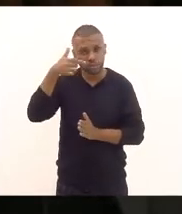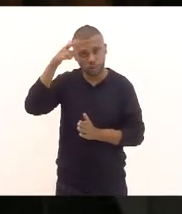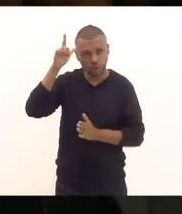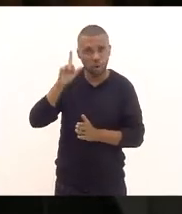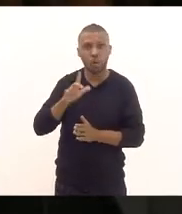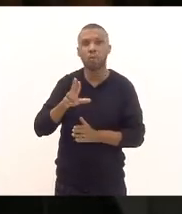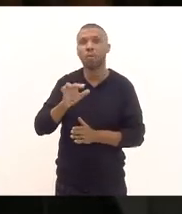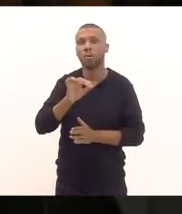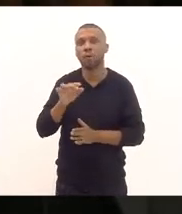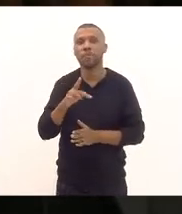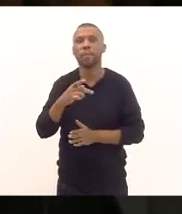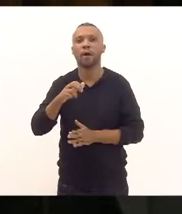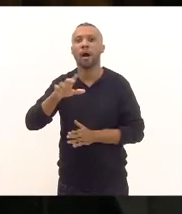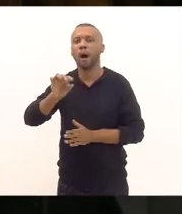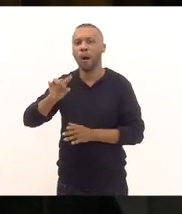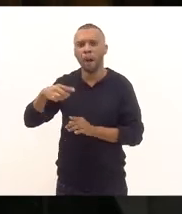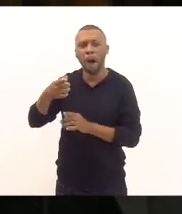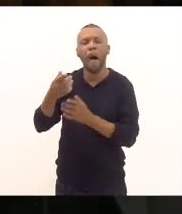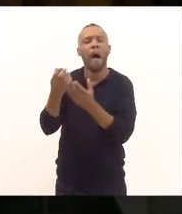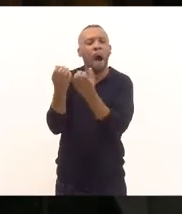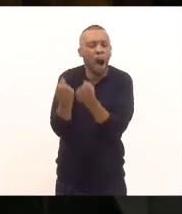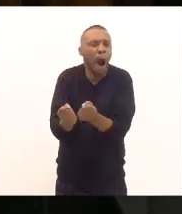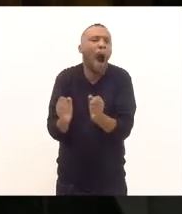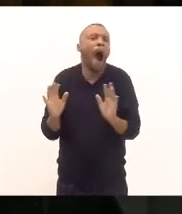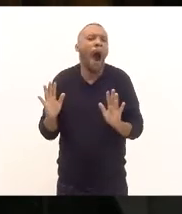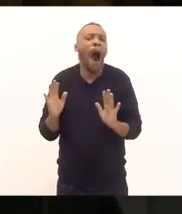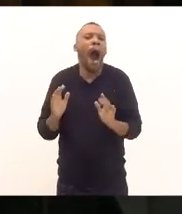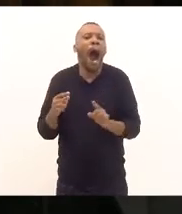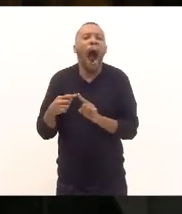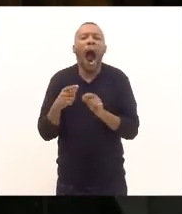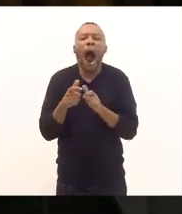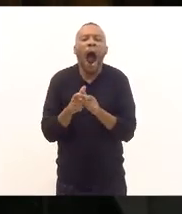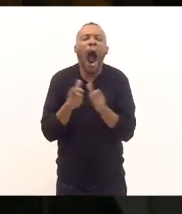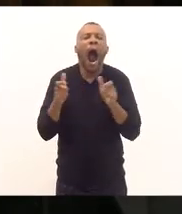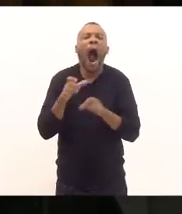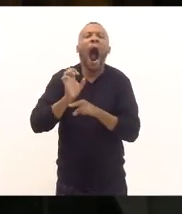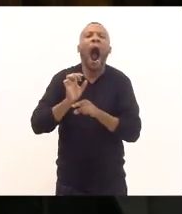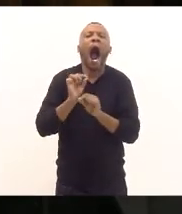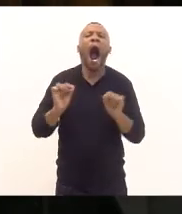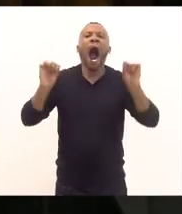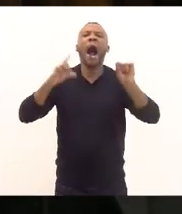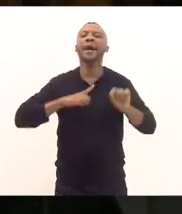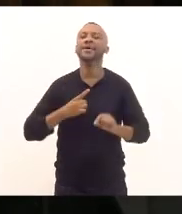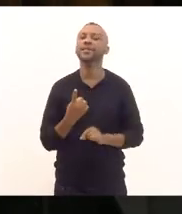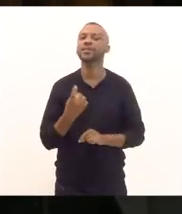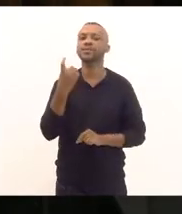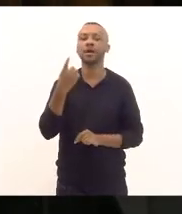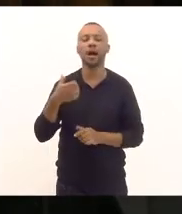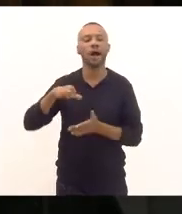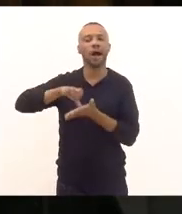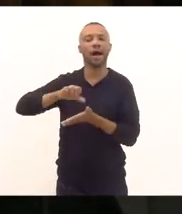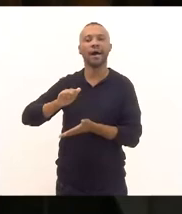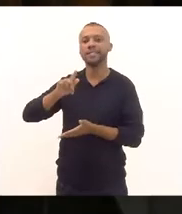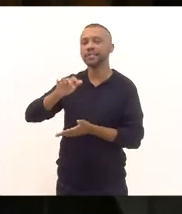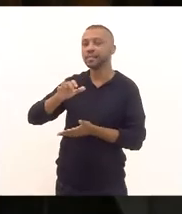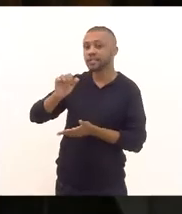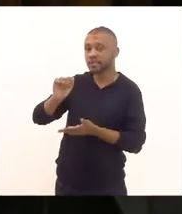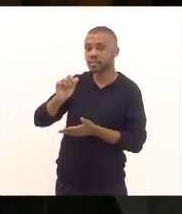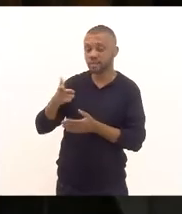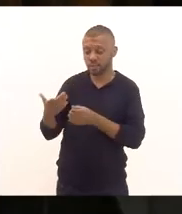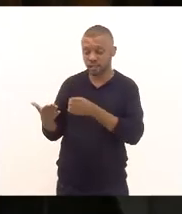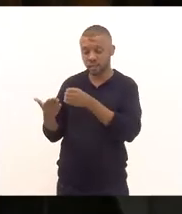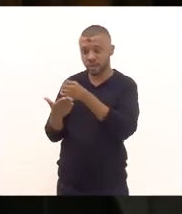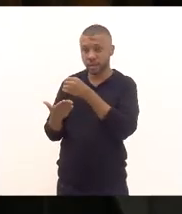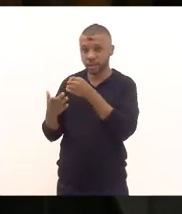e depois foi acolhida é que a maior parte dos Estados tem uma agência só e ir debaixo